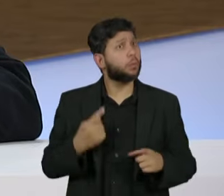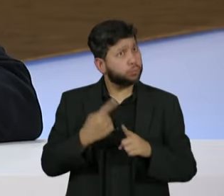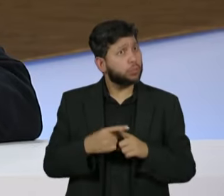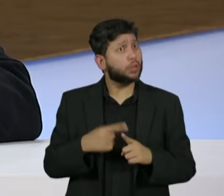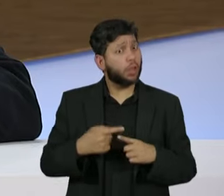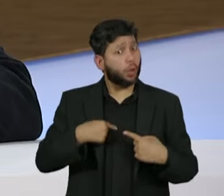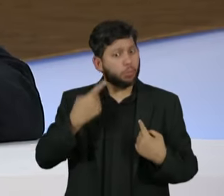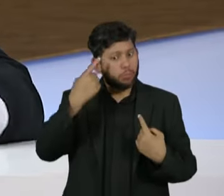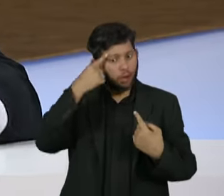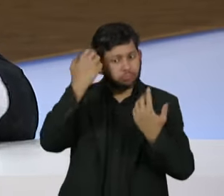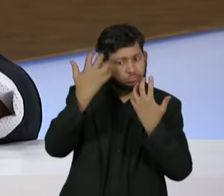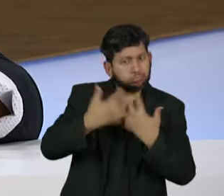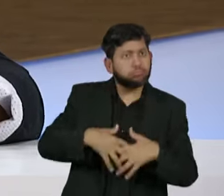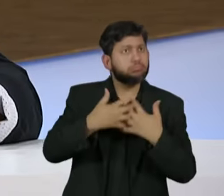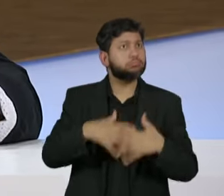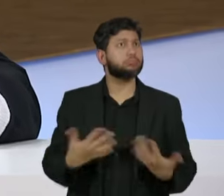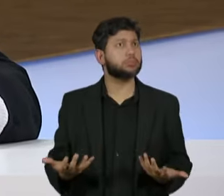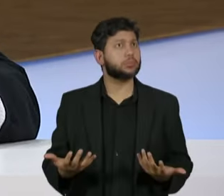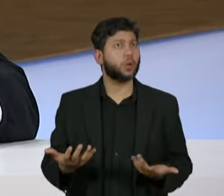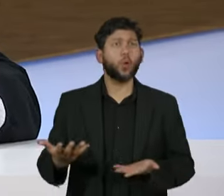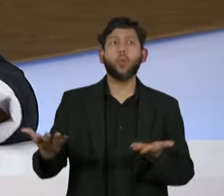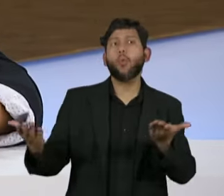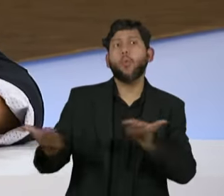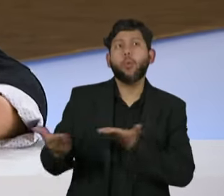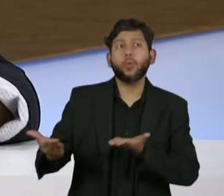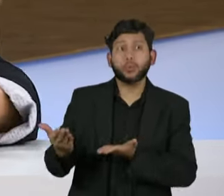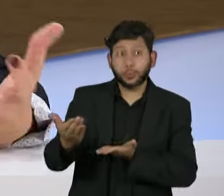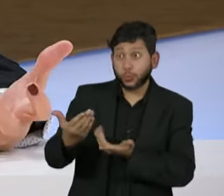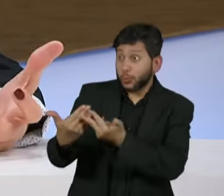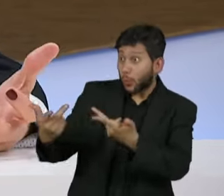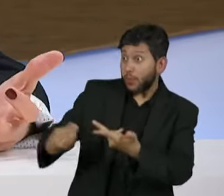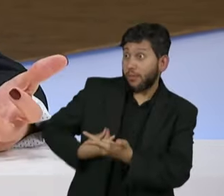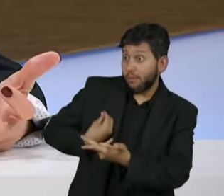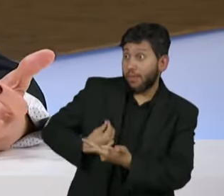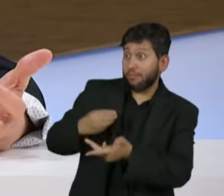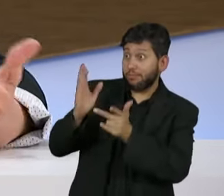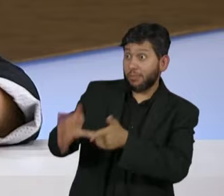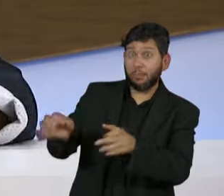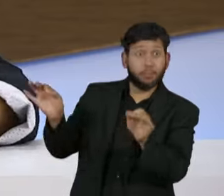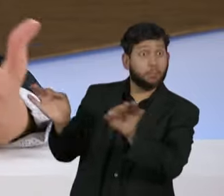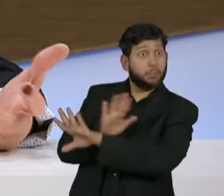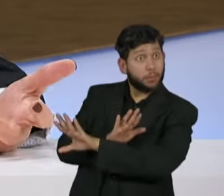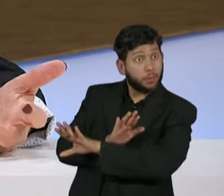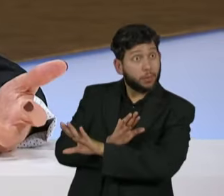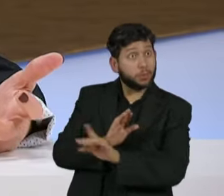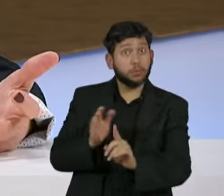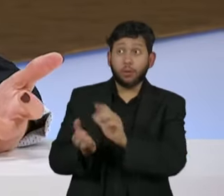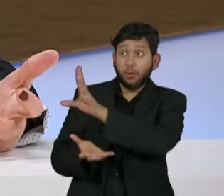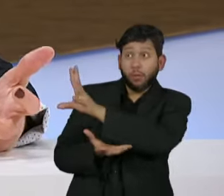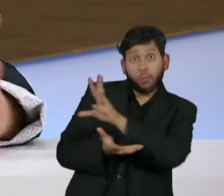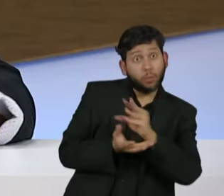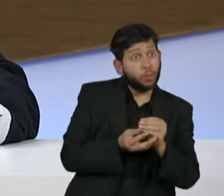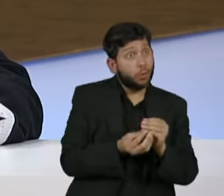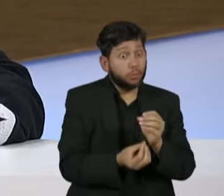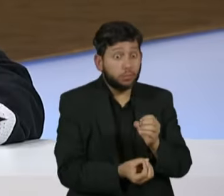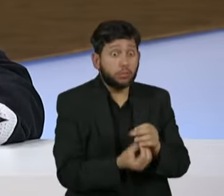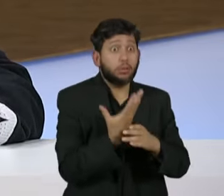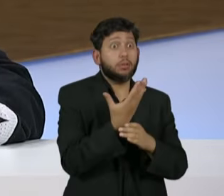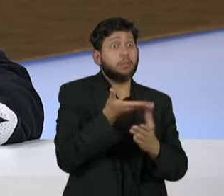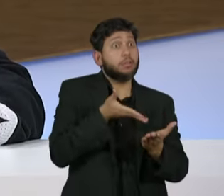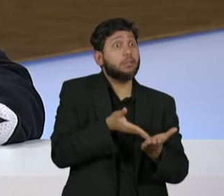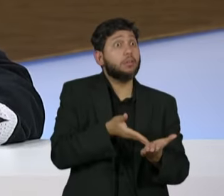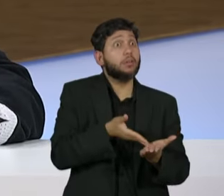uma questão aí de criação como detectar as bases de informação que não são informadas pelos